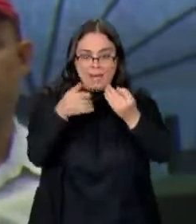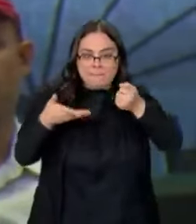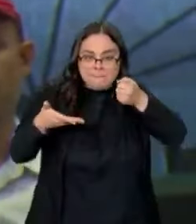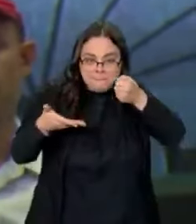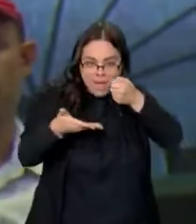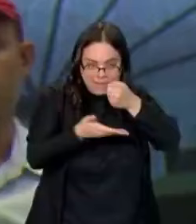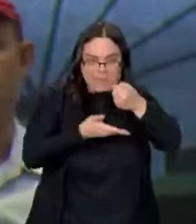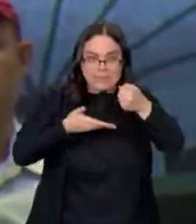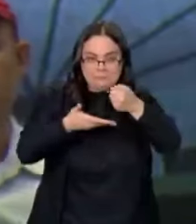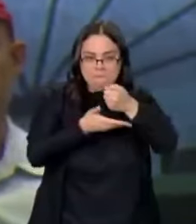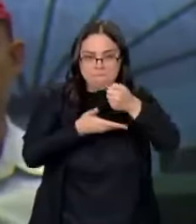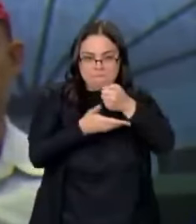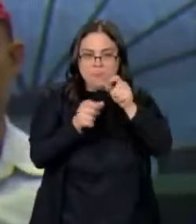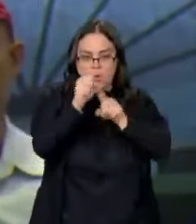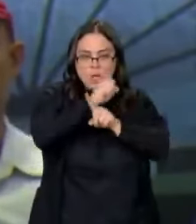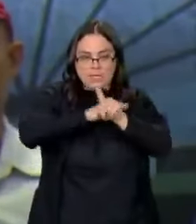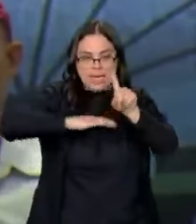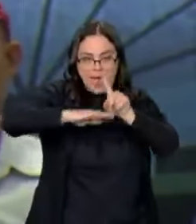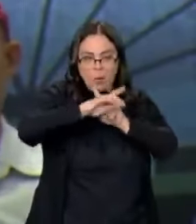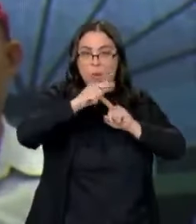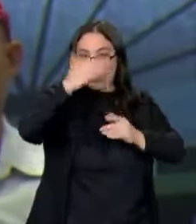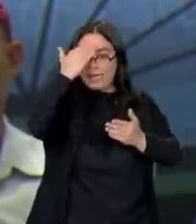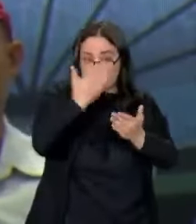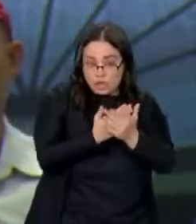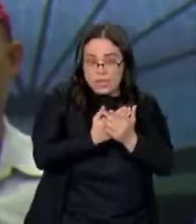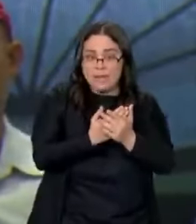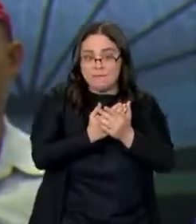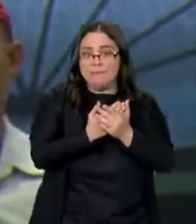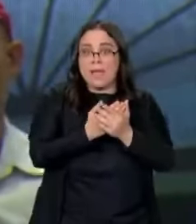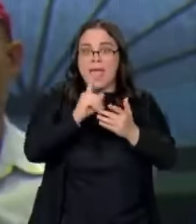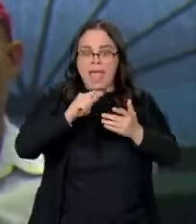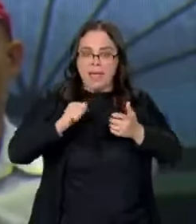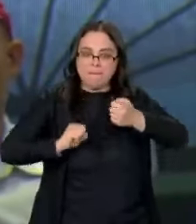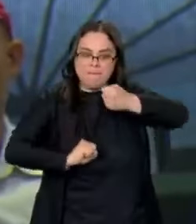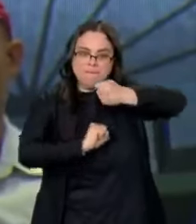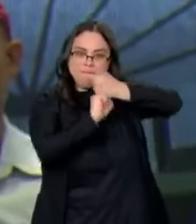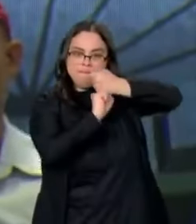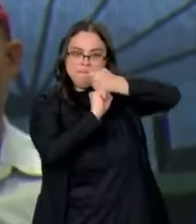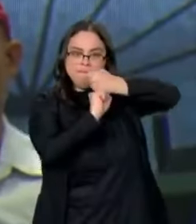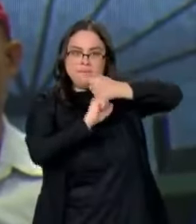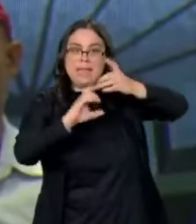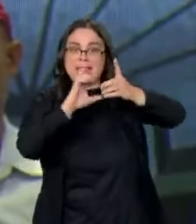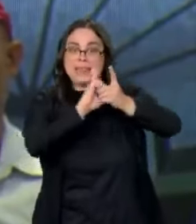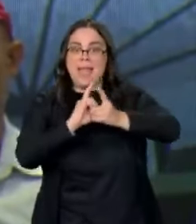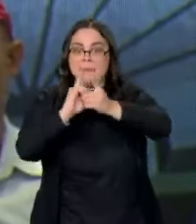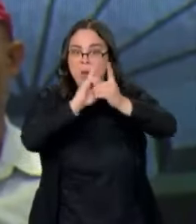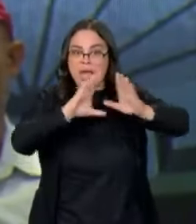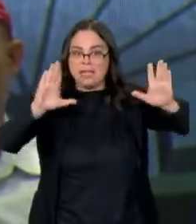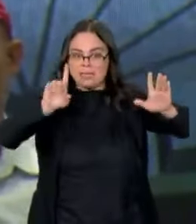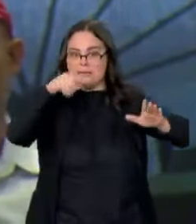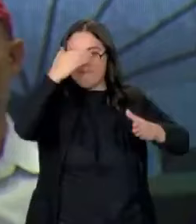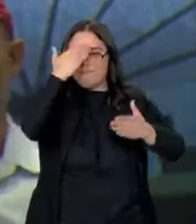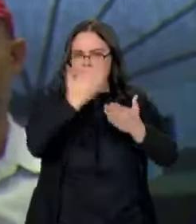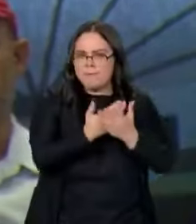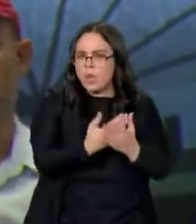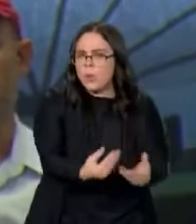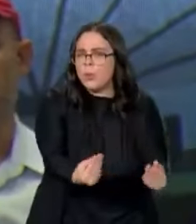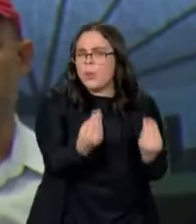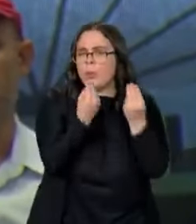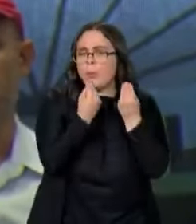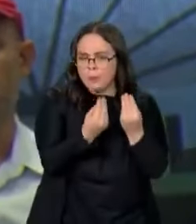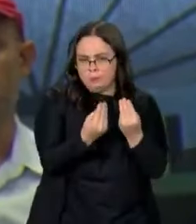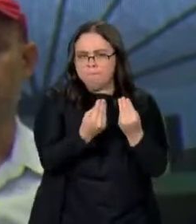base da sociedade e é o primeiro pilar da democracia que a gente acredita, como é que